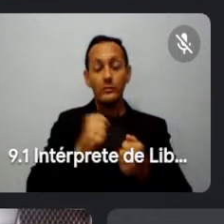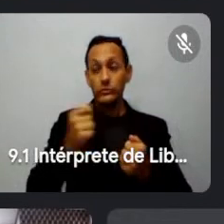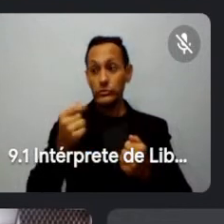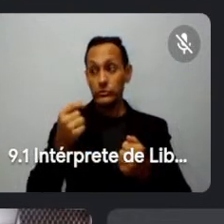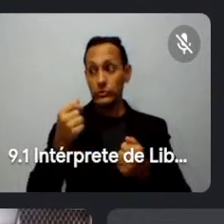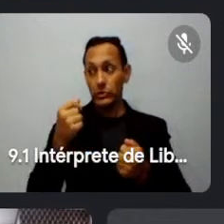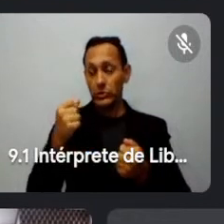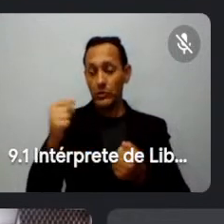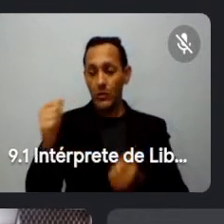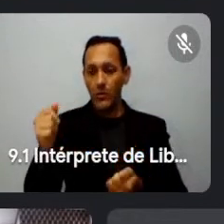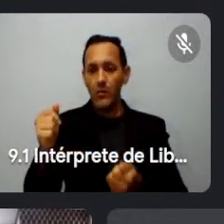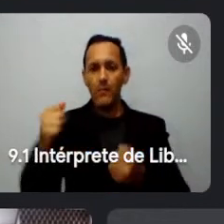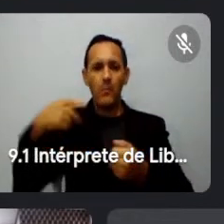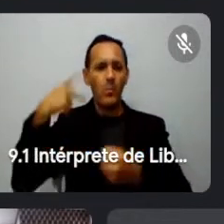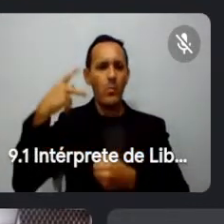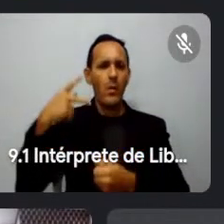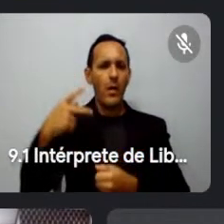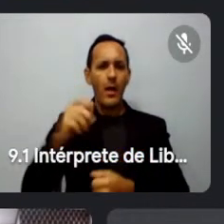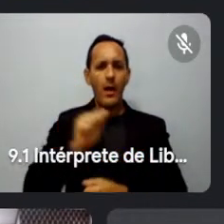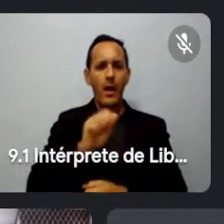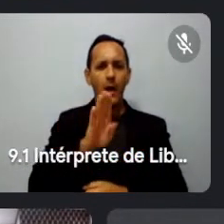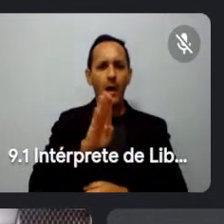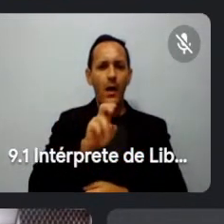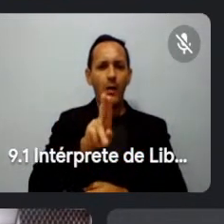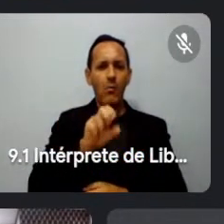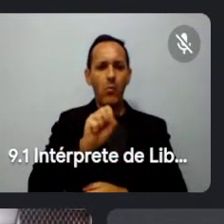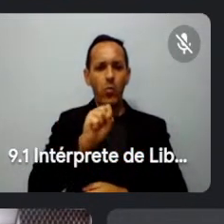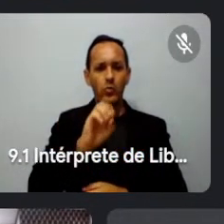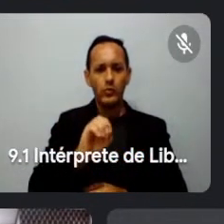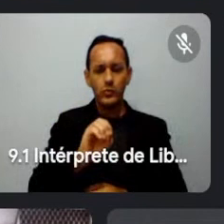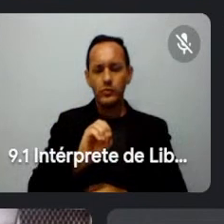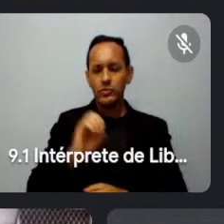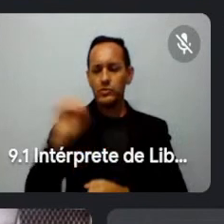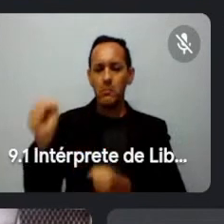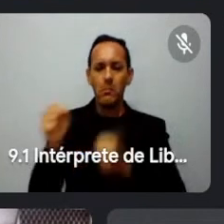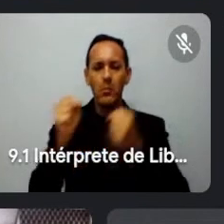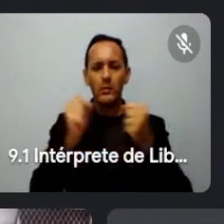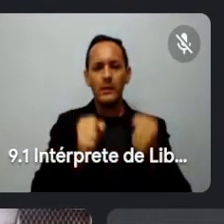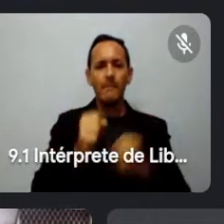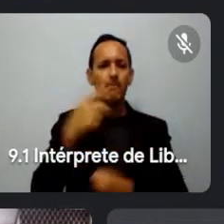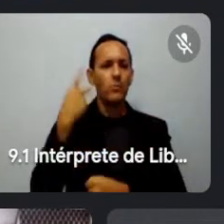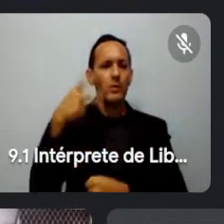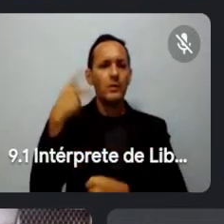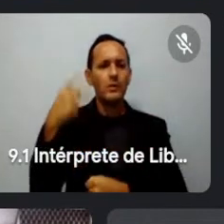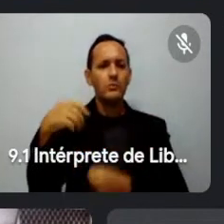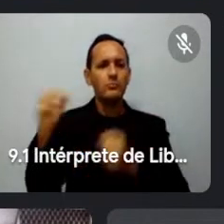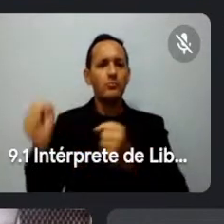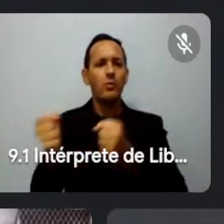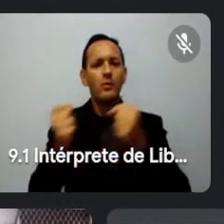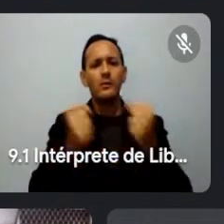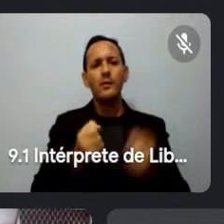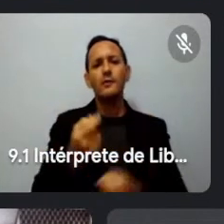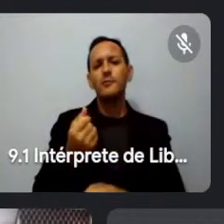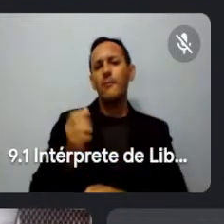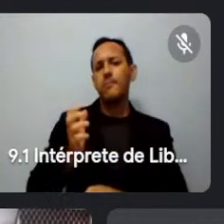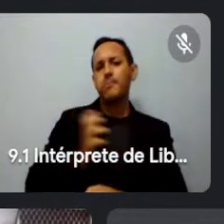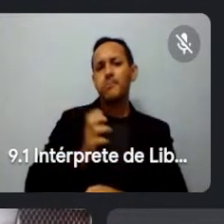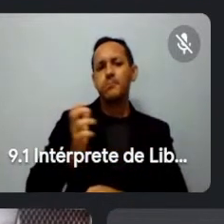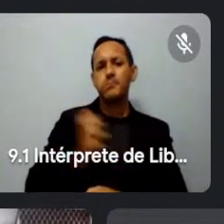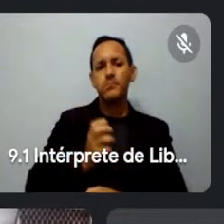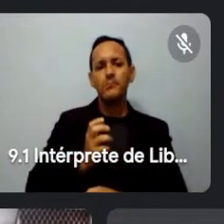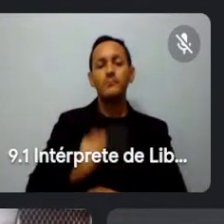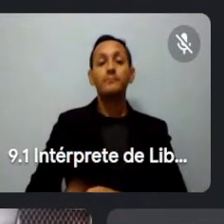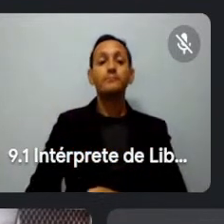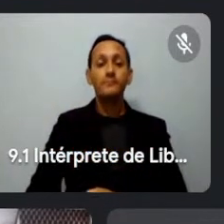econômico-político enfim de comunicação sempre foi exigido uma coisa que ainda estitudi